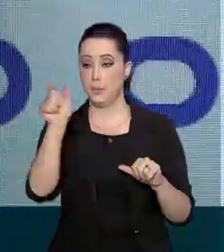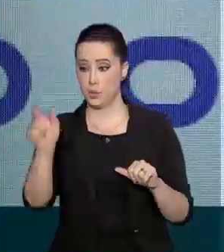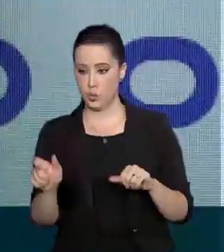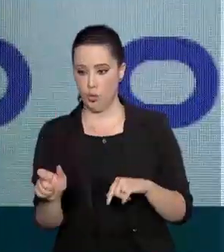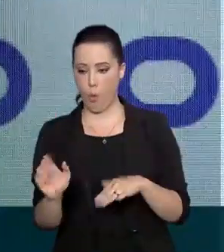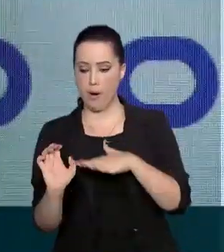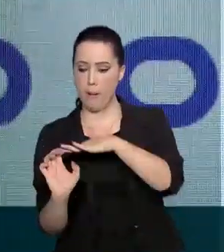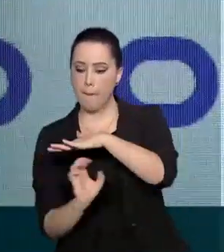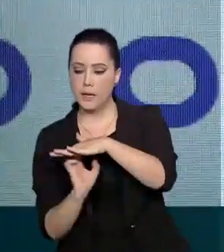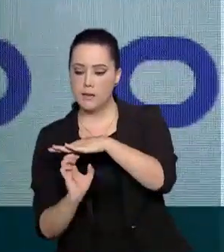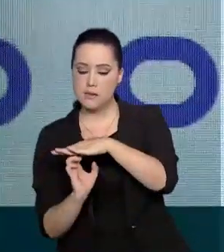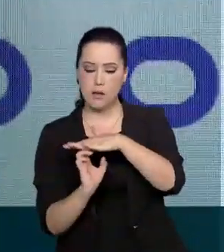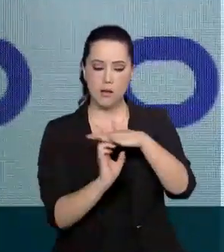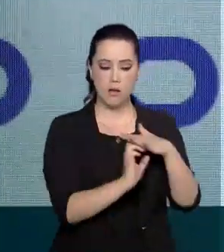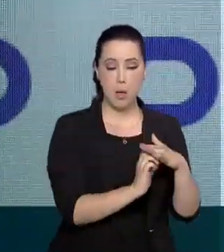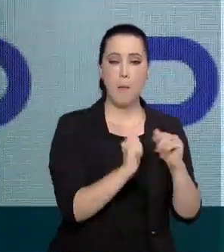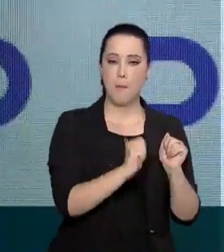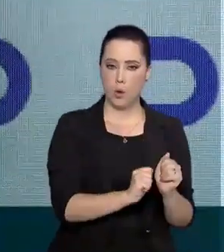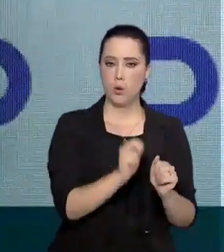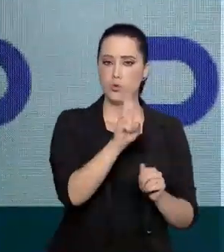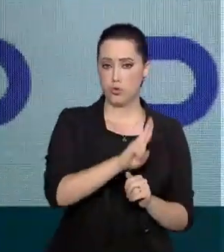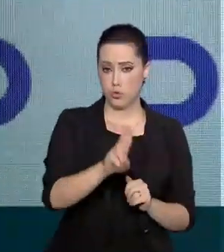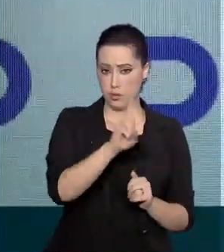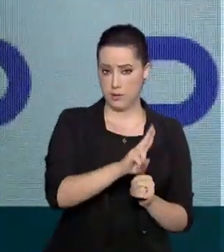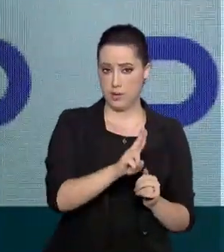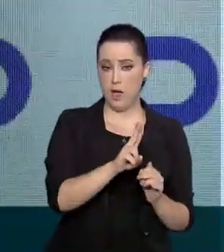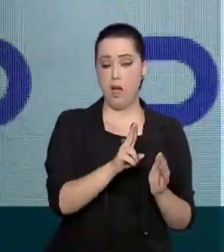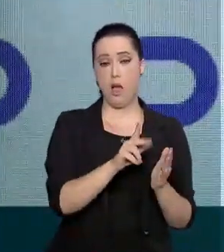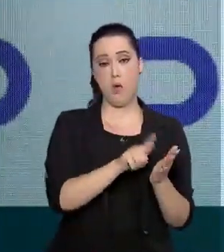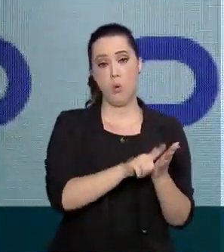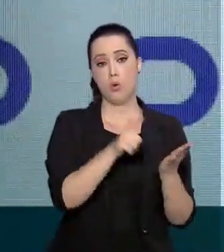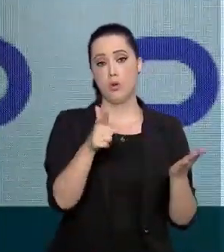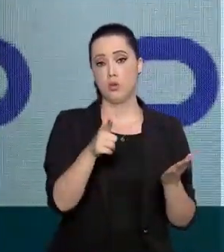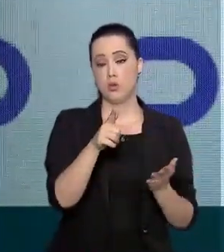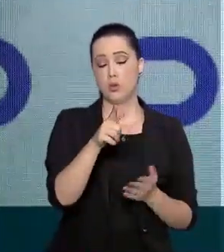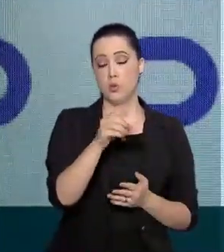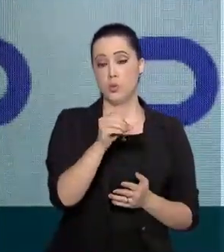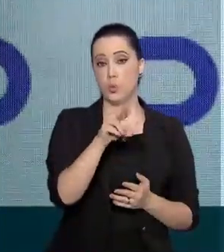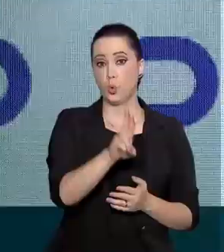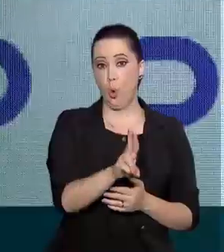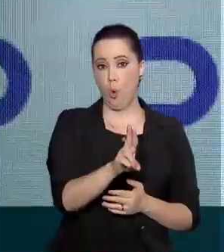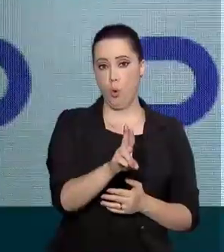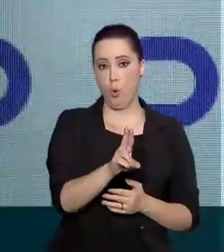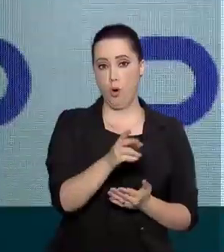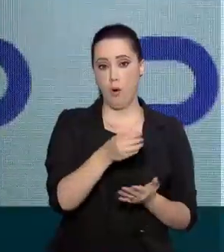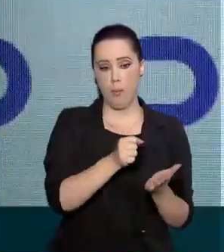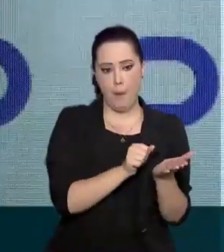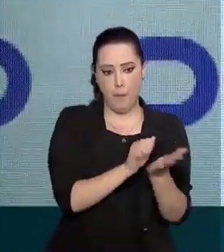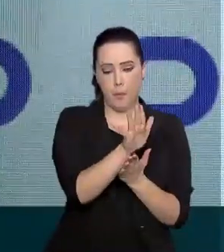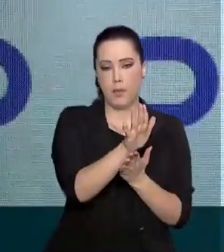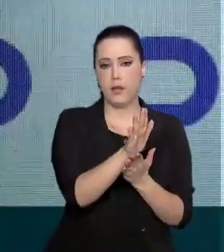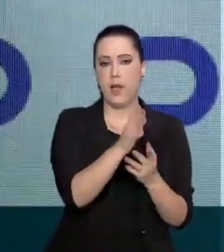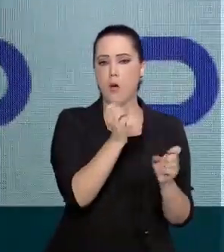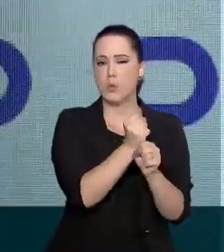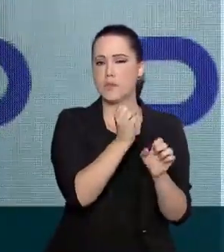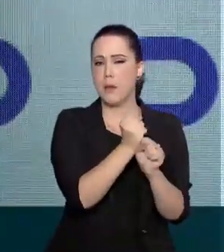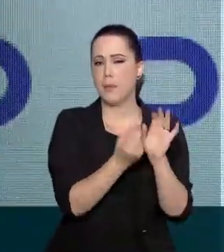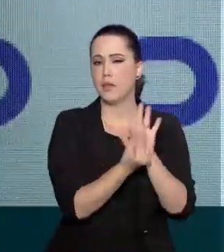empresário possa publicar os seus balanços a custo zero